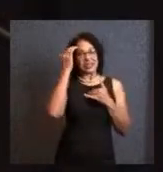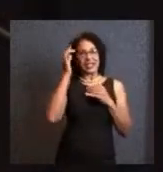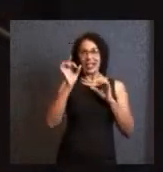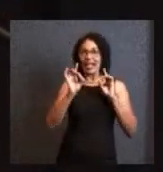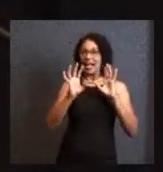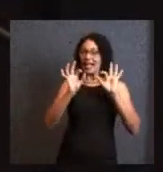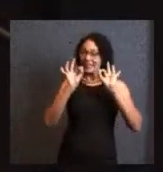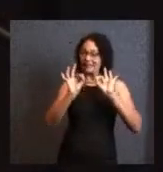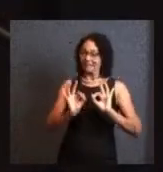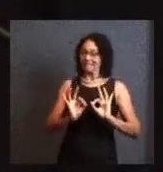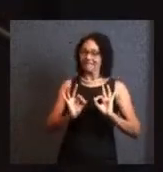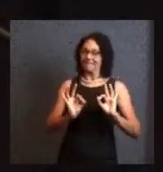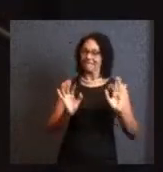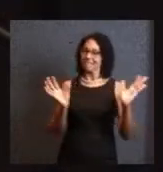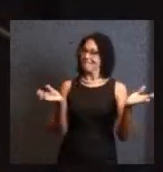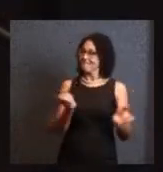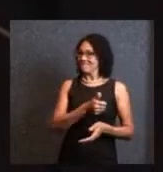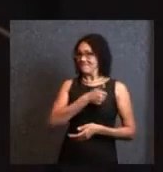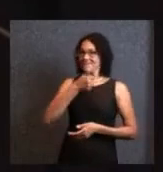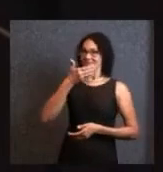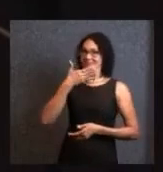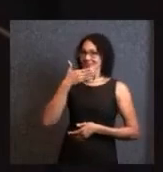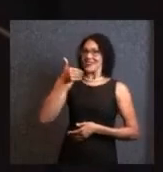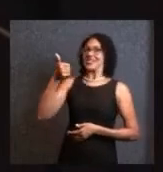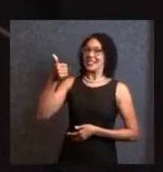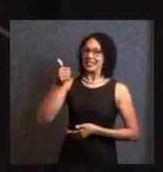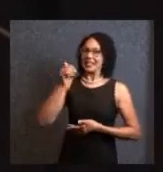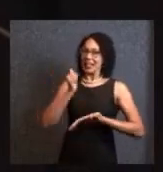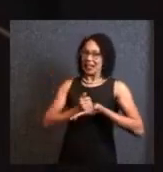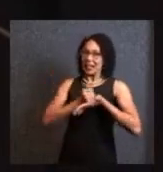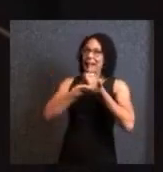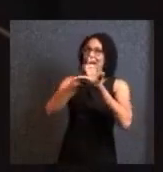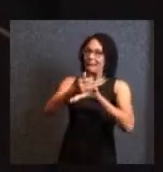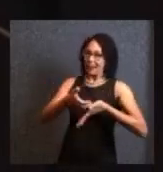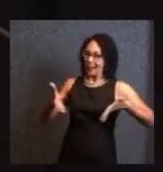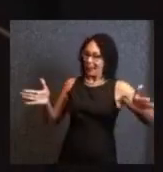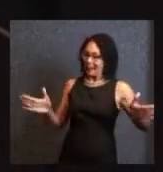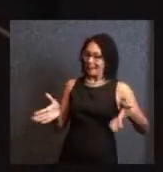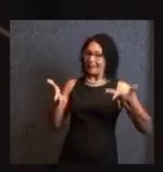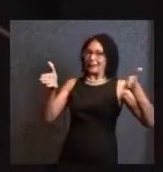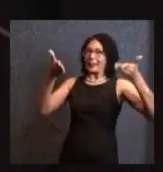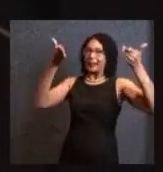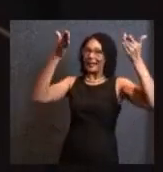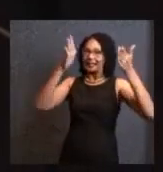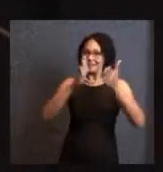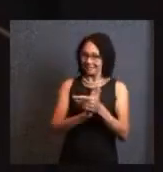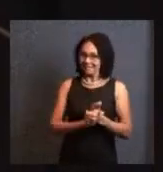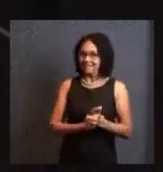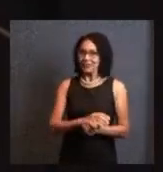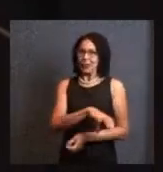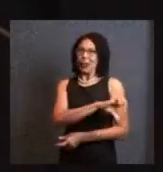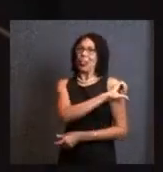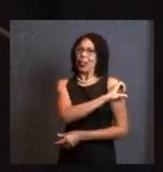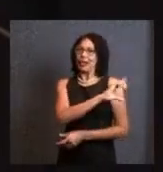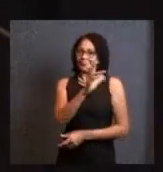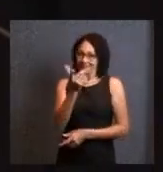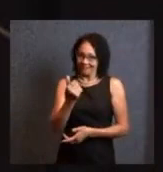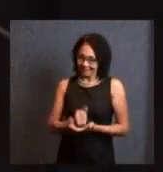aí a gente já vai estar contribuindo imensamente com os anos finais. Não